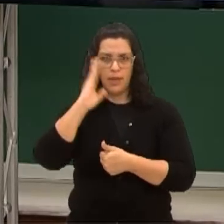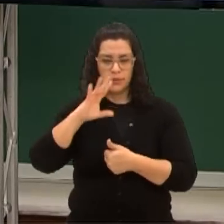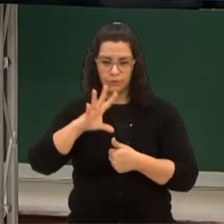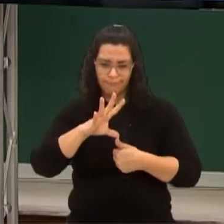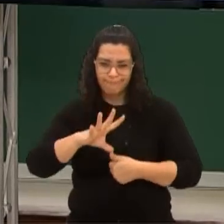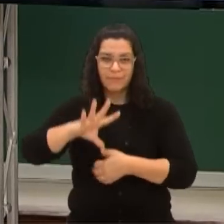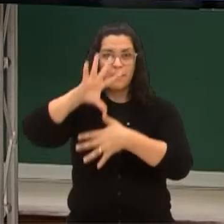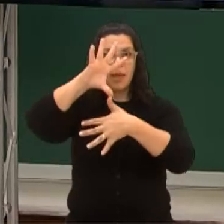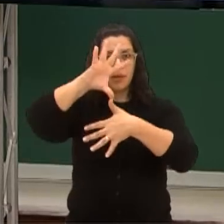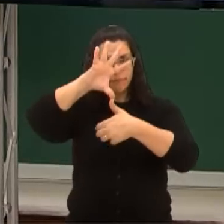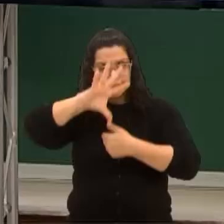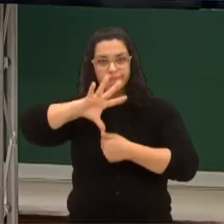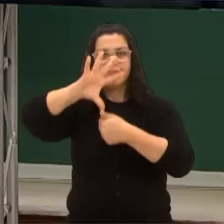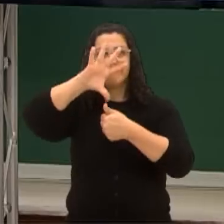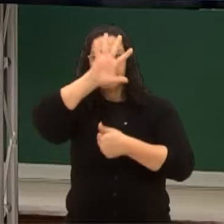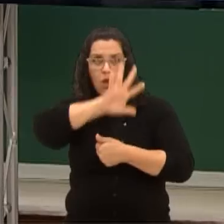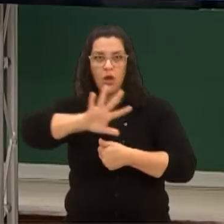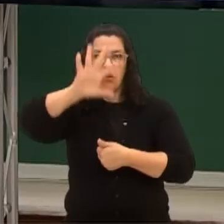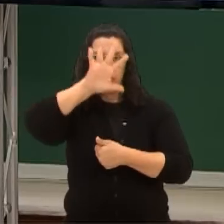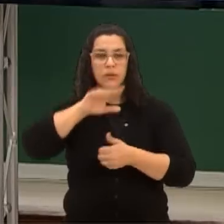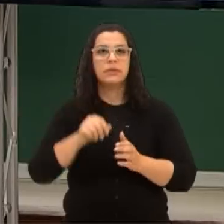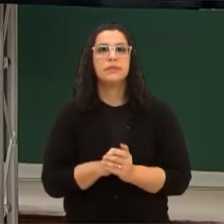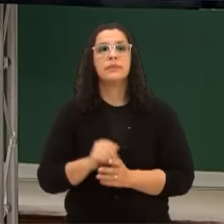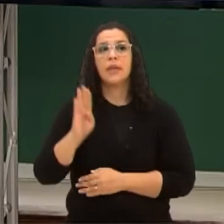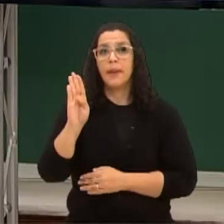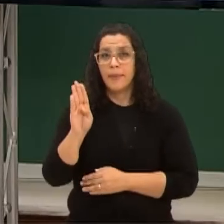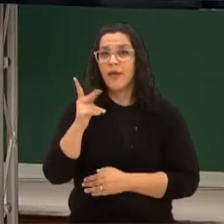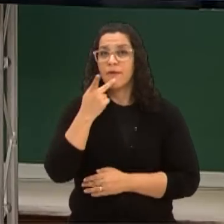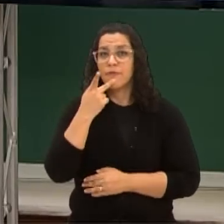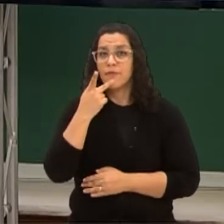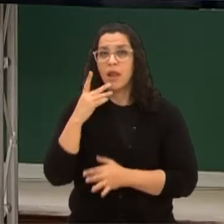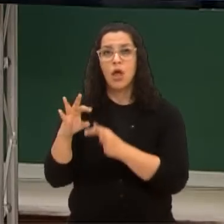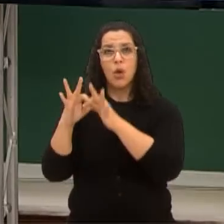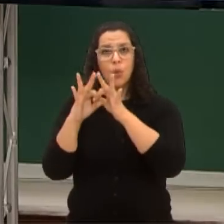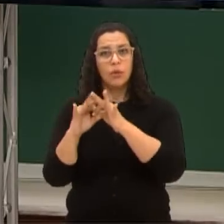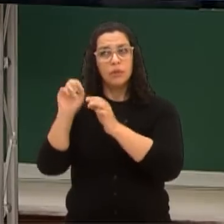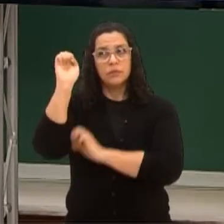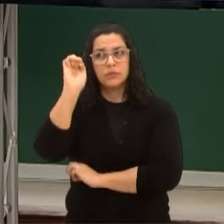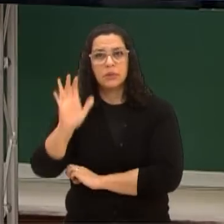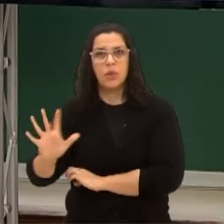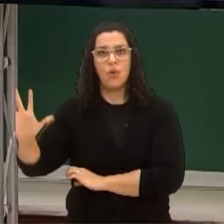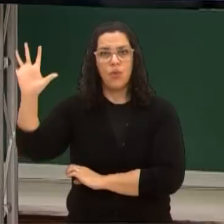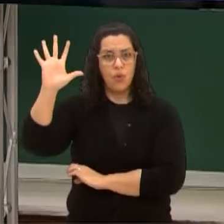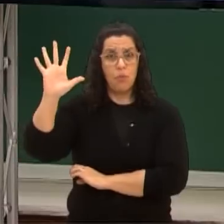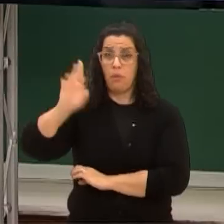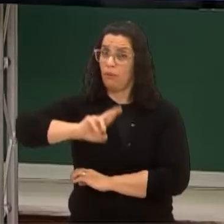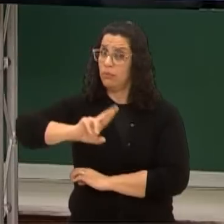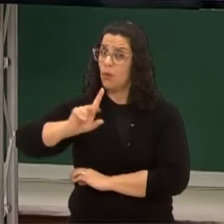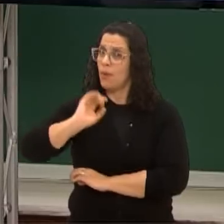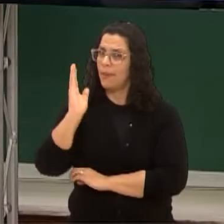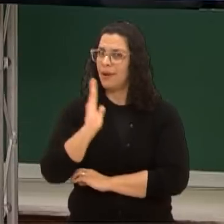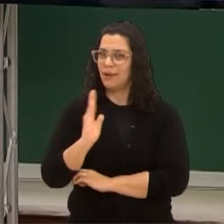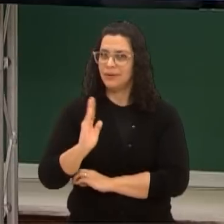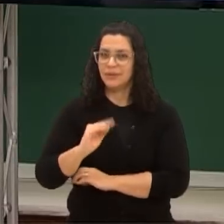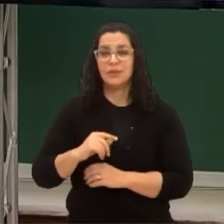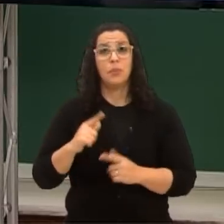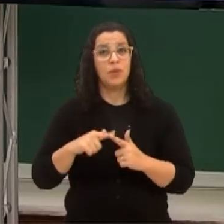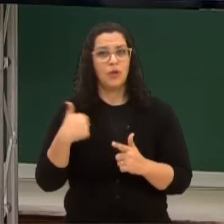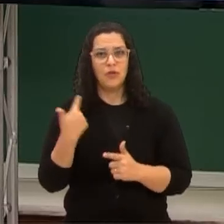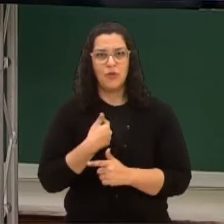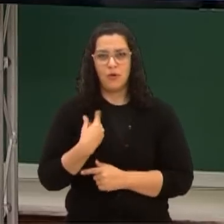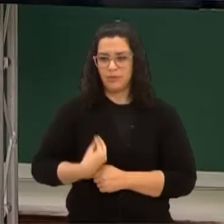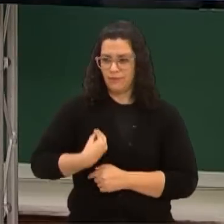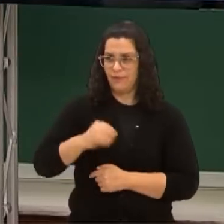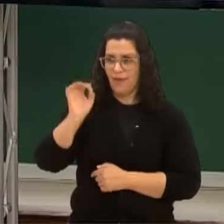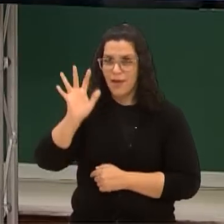Brasil, porque estamos na América do Sul. A letra B, que é a União Europeia, que também não é o caso do Brasil, afinal